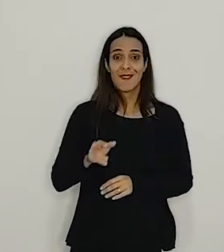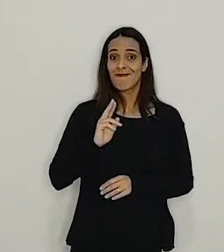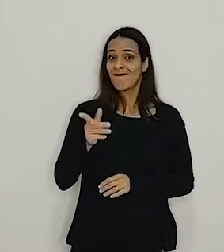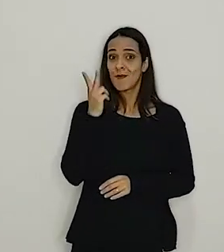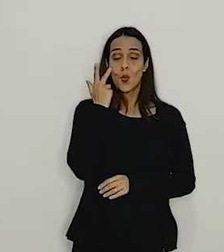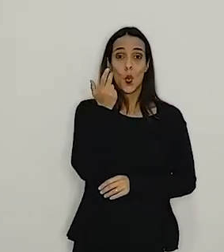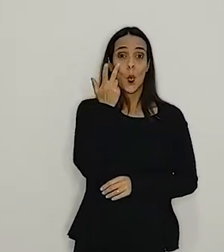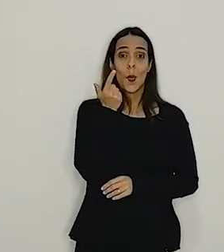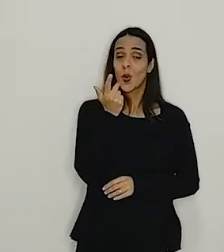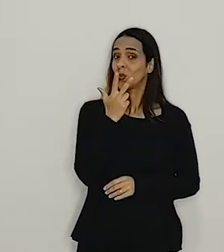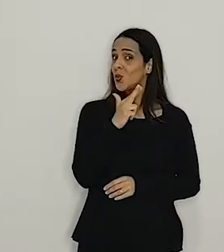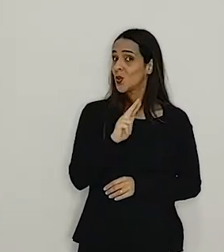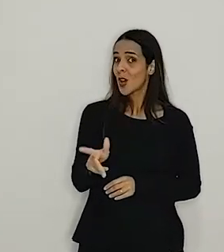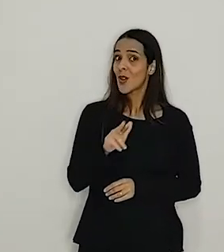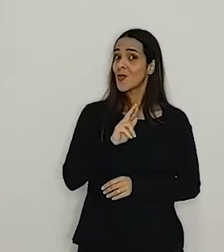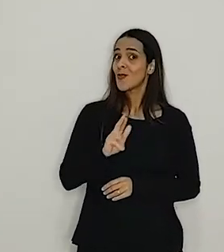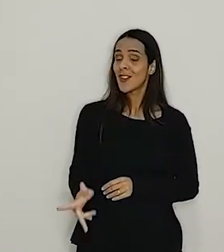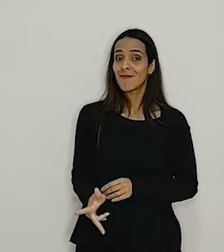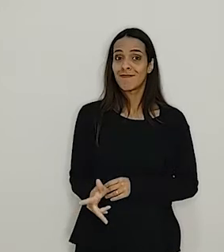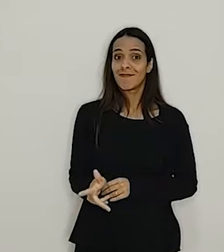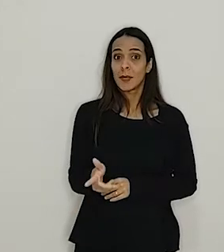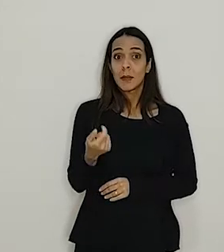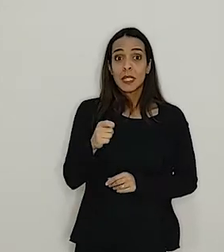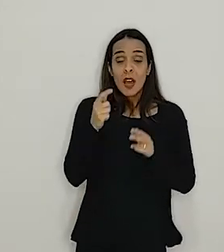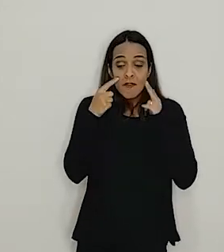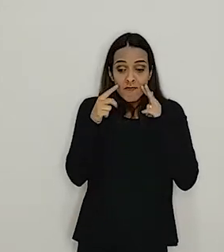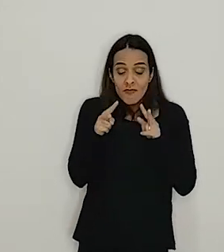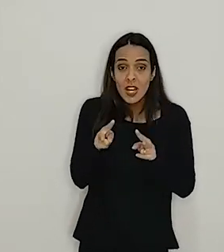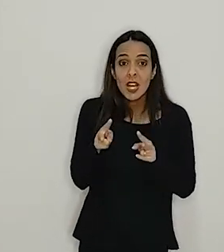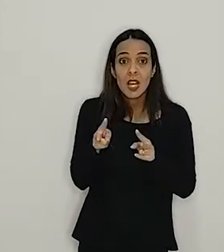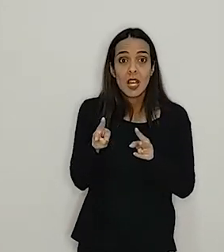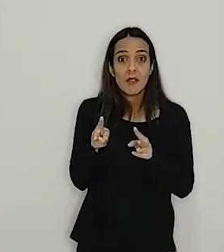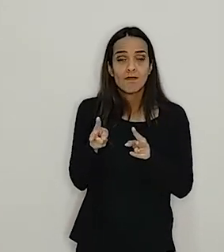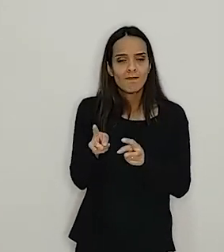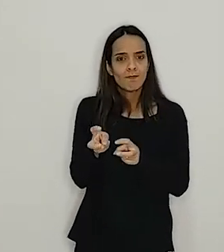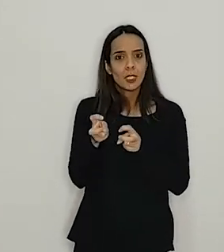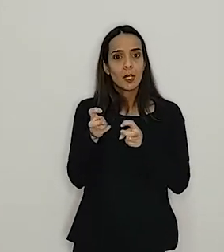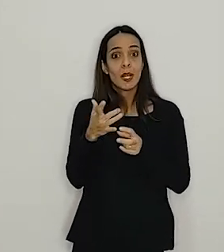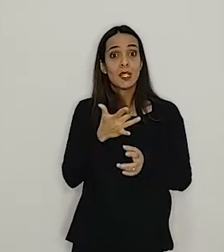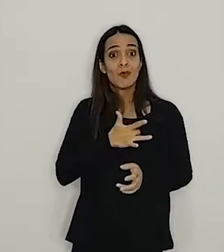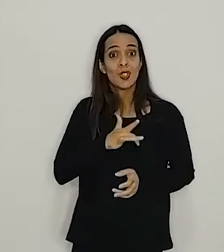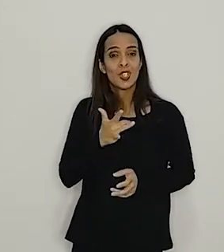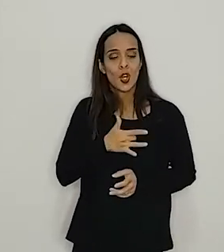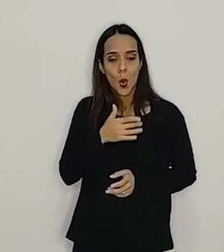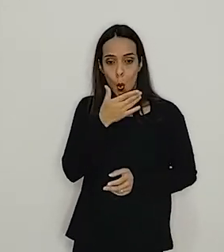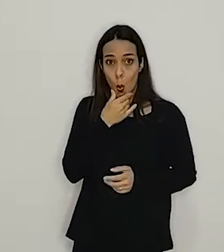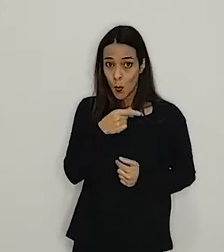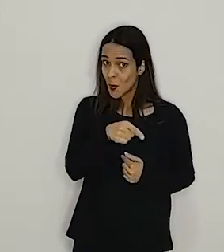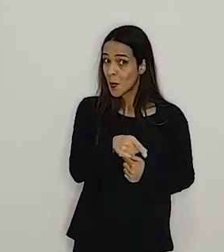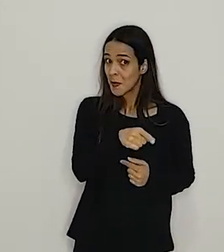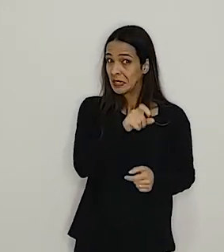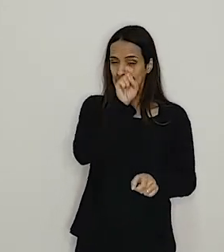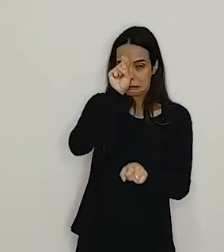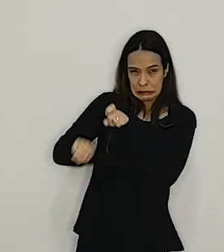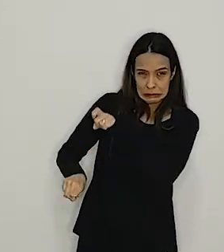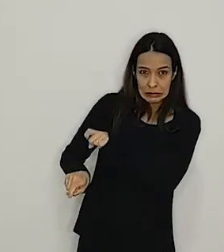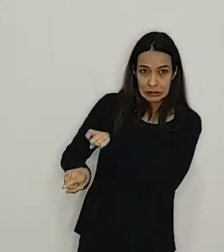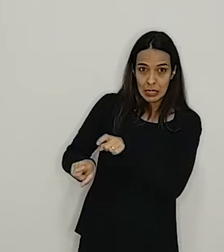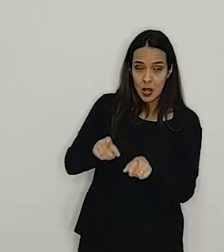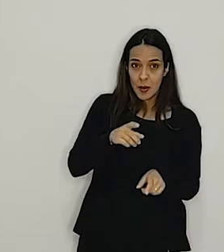não é normal. Precisamos lançar olhos de misericórdia sobre esses homens